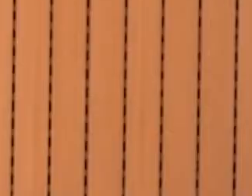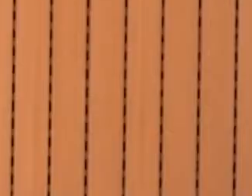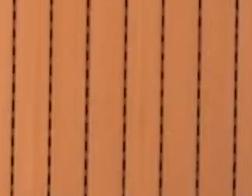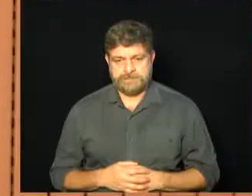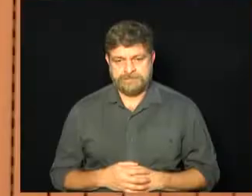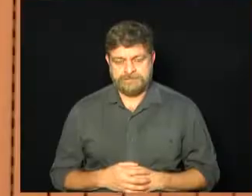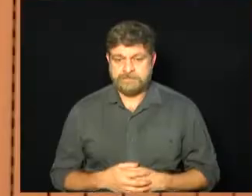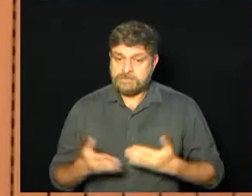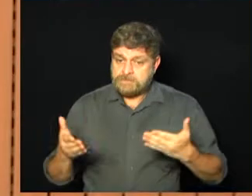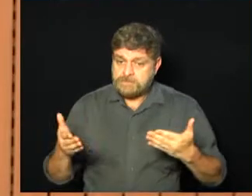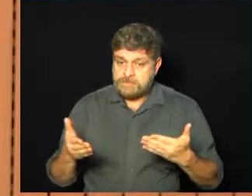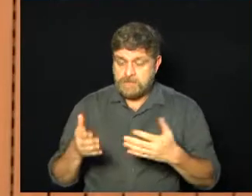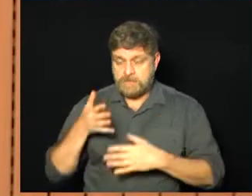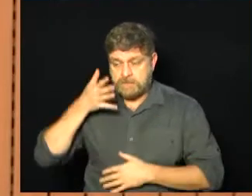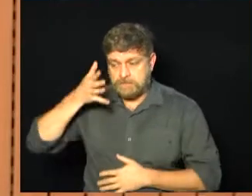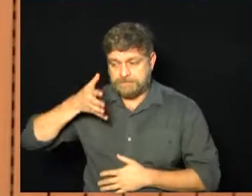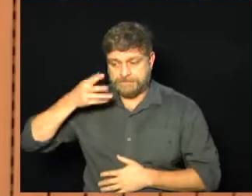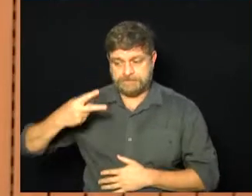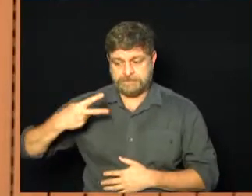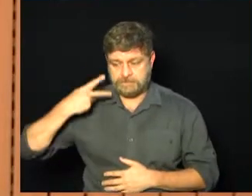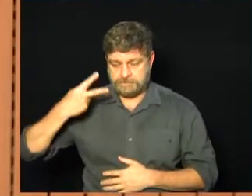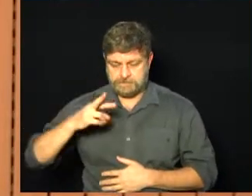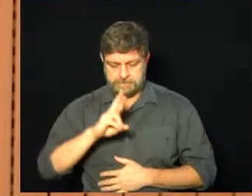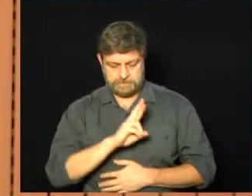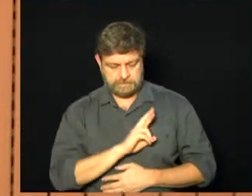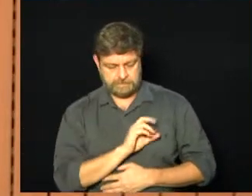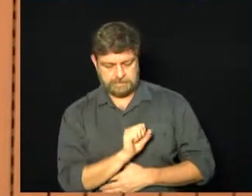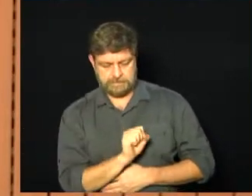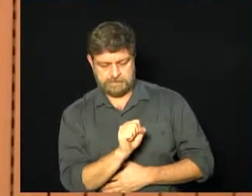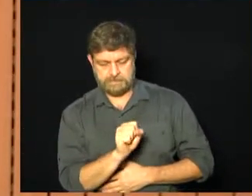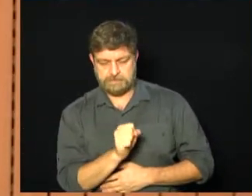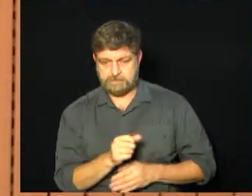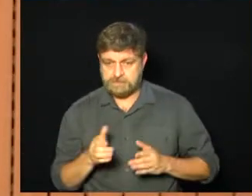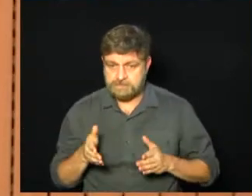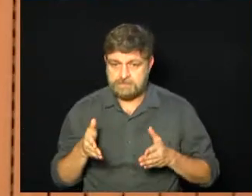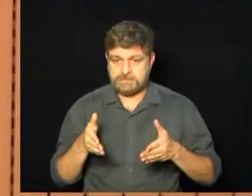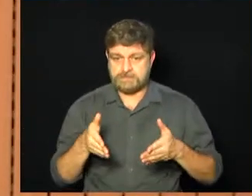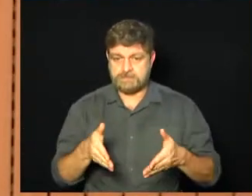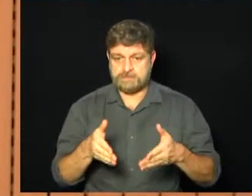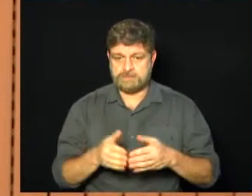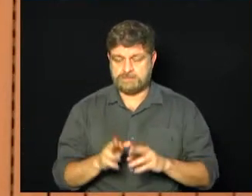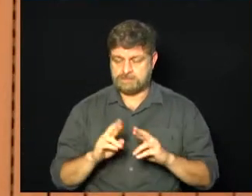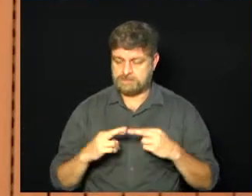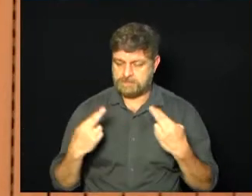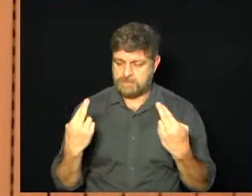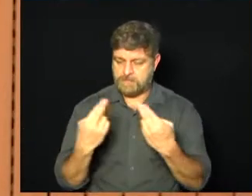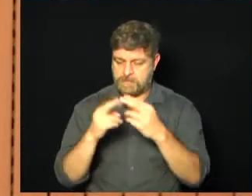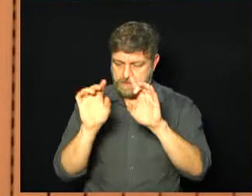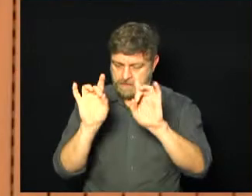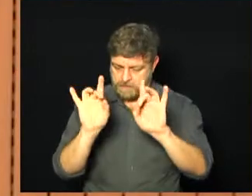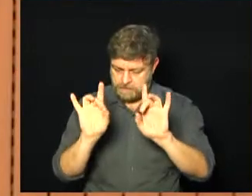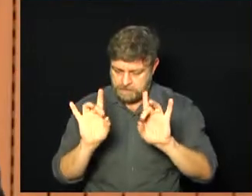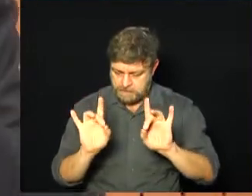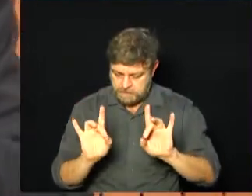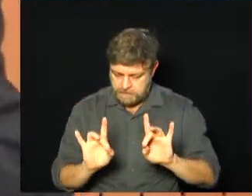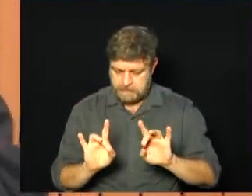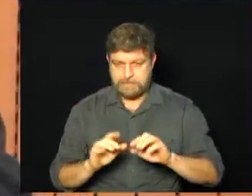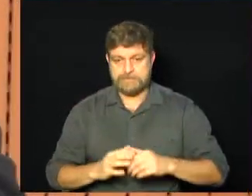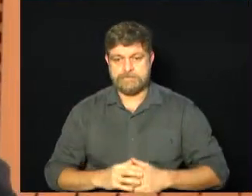Com a palavra, o vereador Luiz Rossini para declarar aberta esta reunião solene.